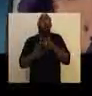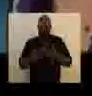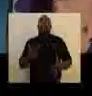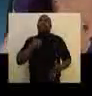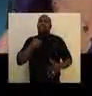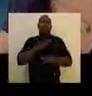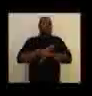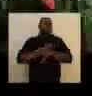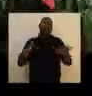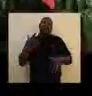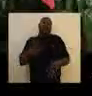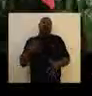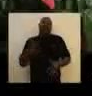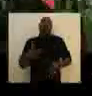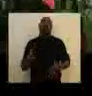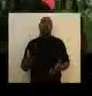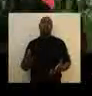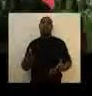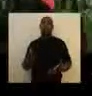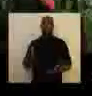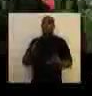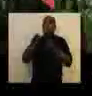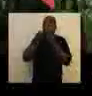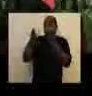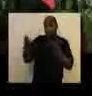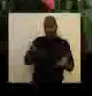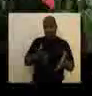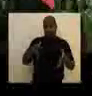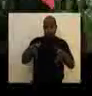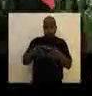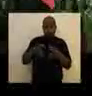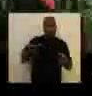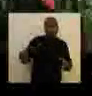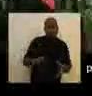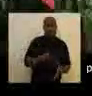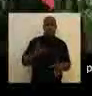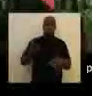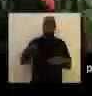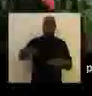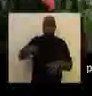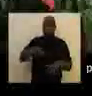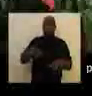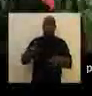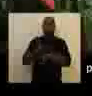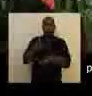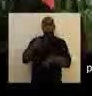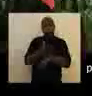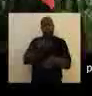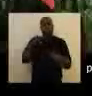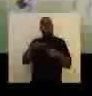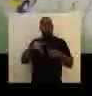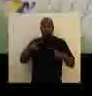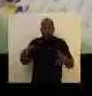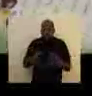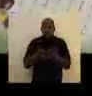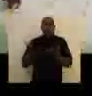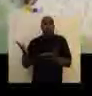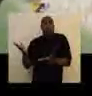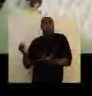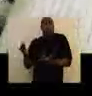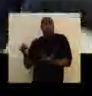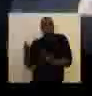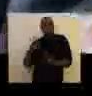dificuldade, não tem a barreira. Cláudia Werneck. Que sejam bem-vindos os novos agentes de promoção da acessibilidade para um grupo de uma